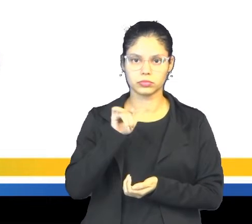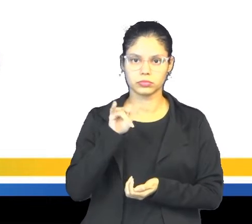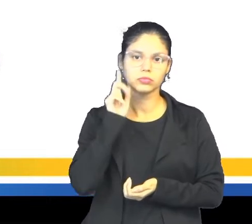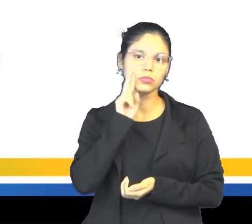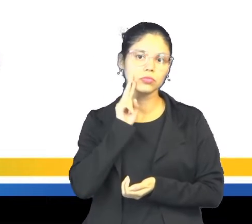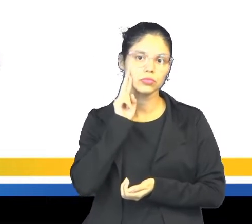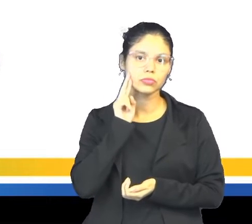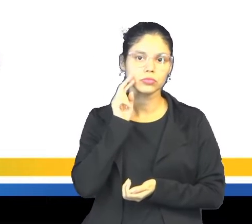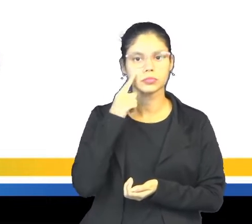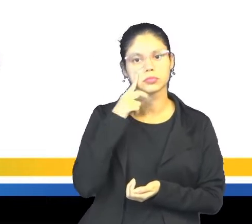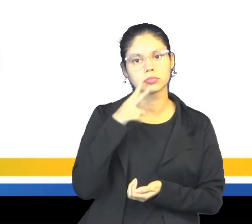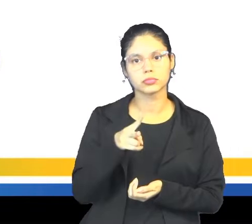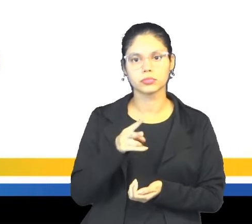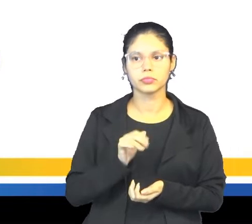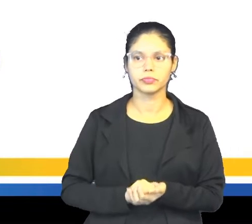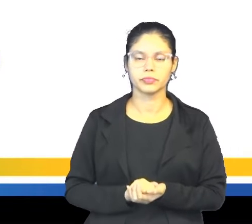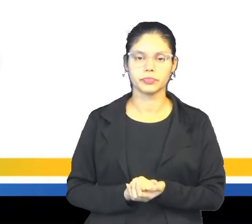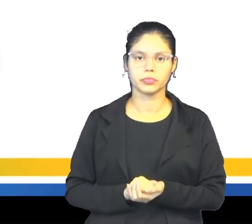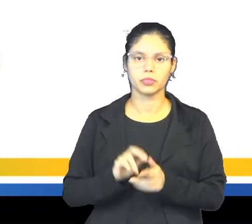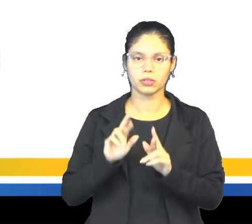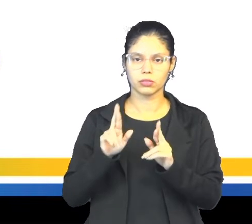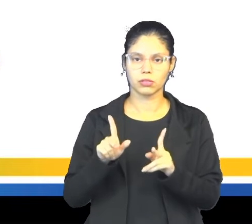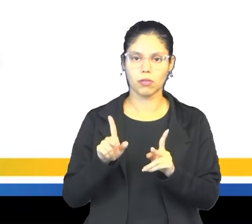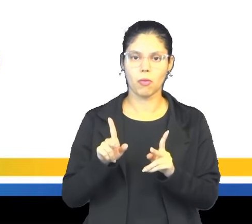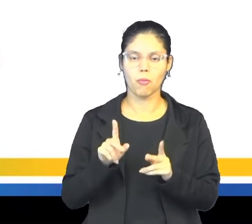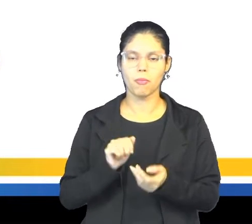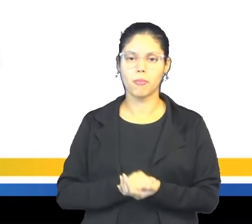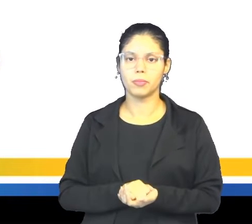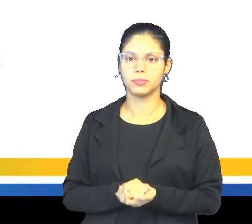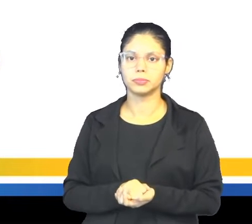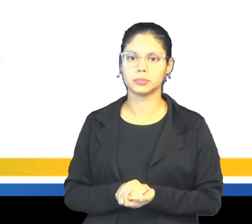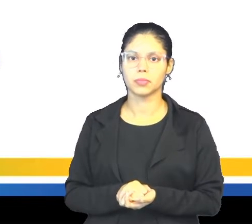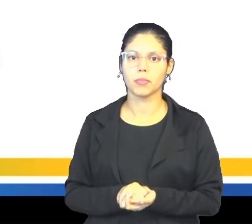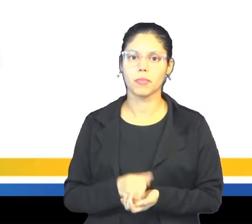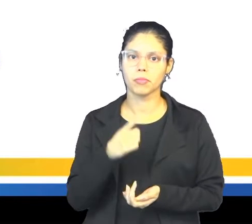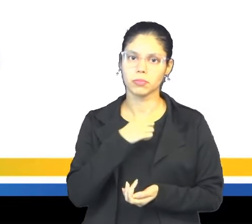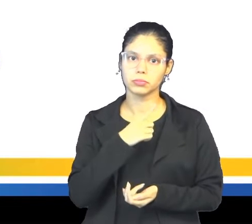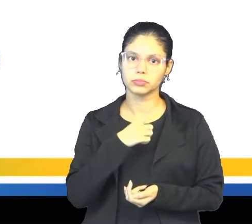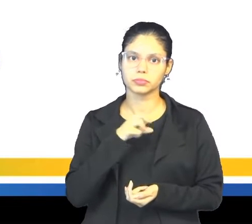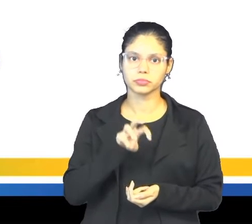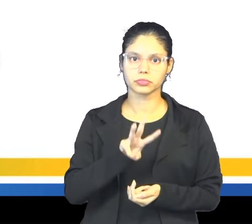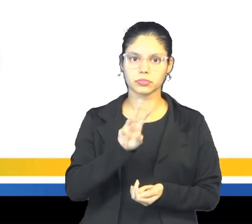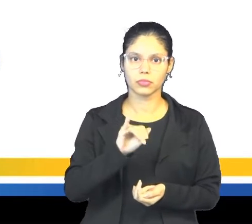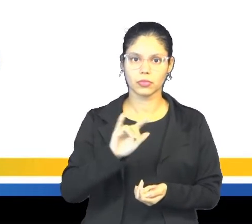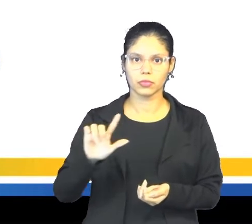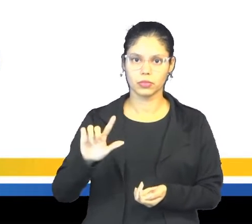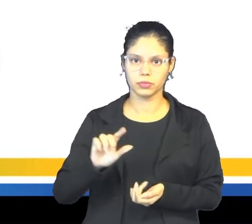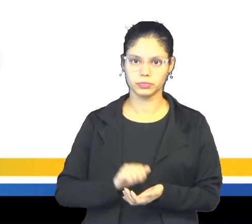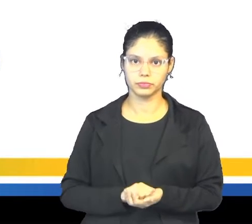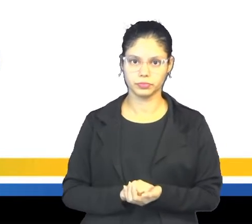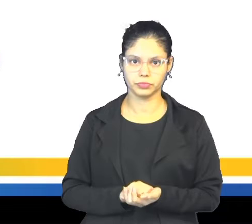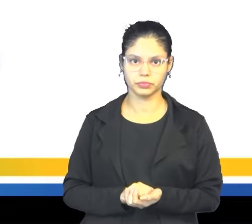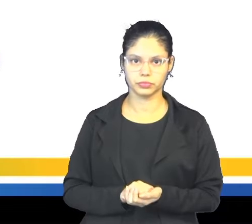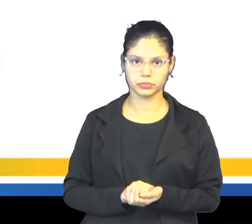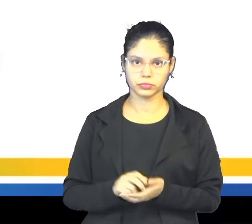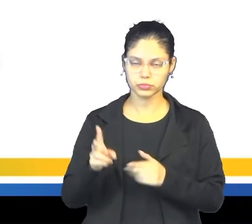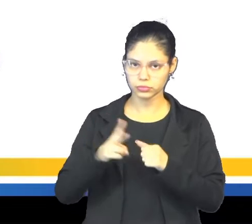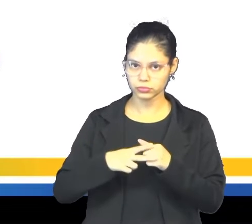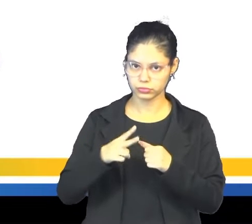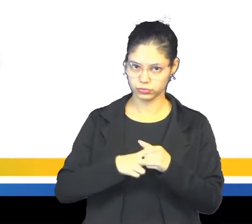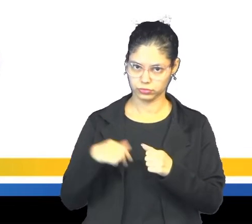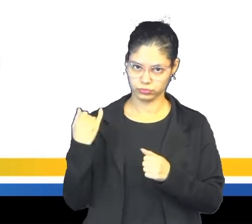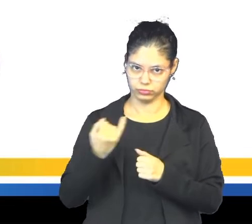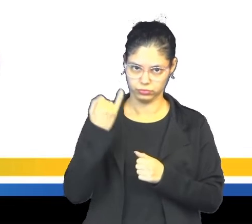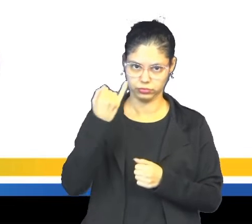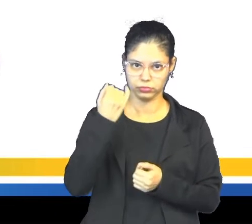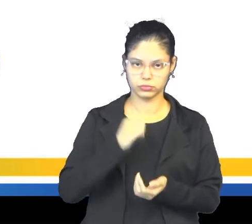roxa, para vocês verem essa diferença logo de primeira. Nós temos o will, né? O verbo